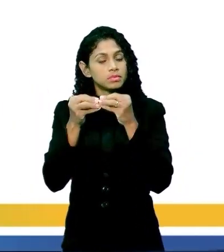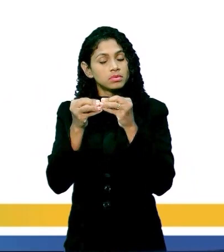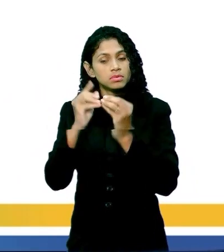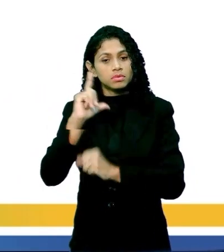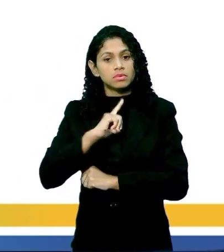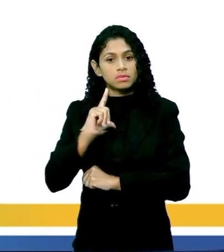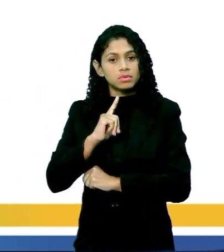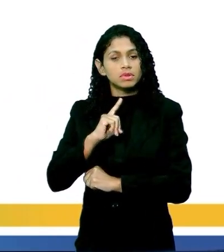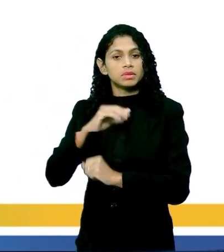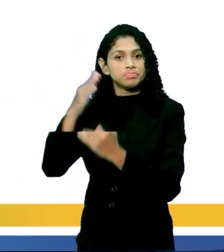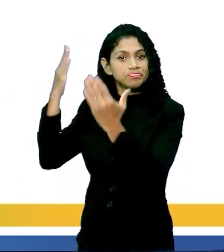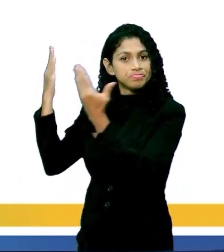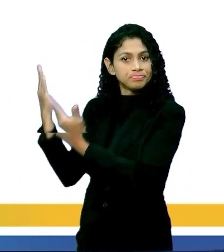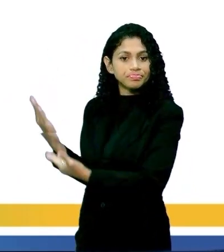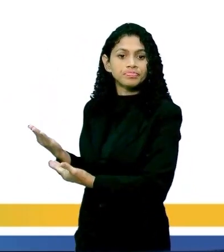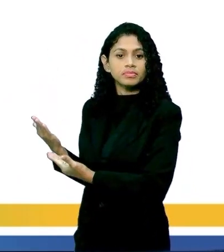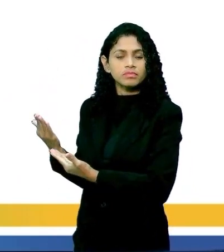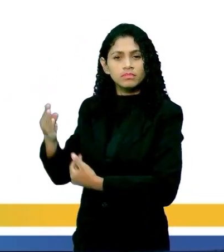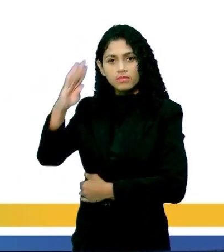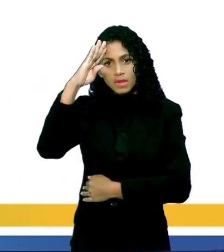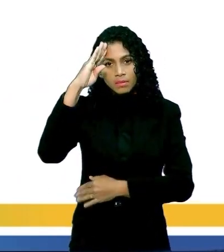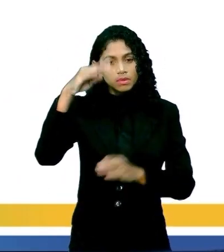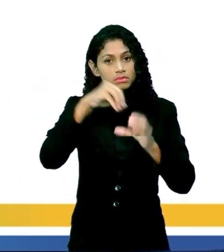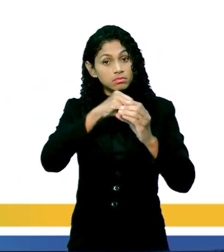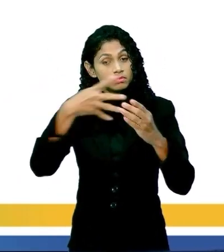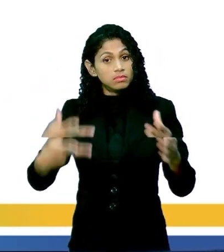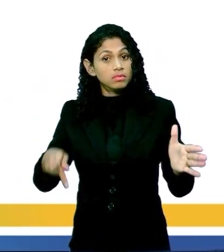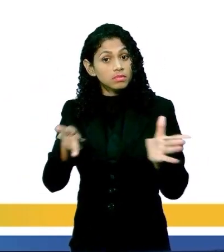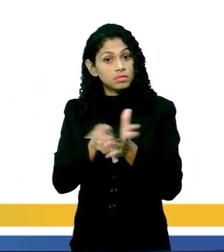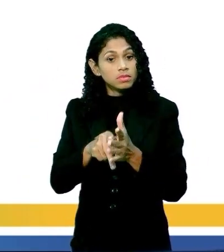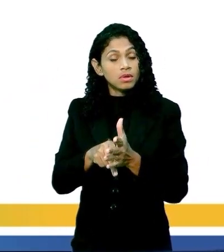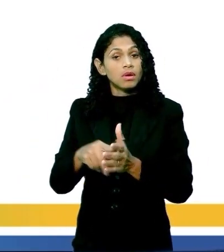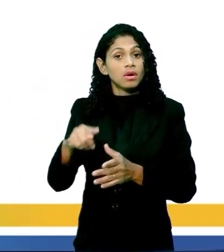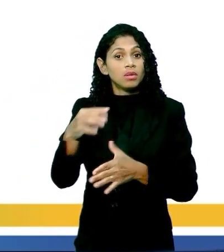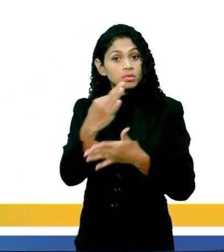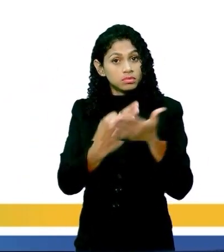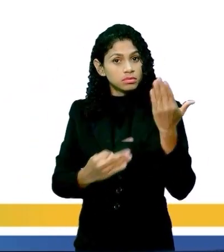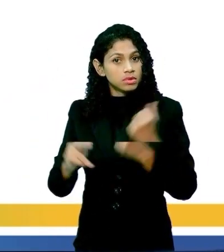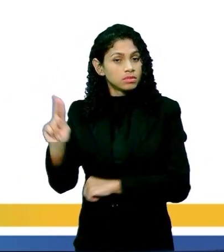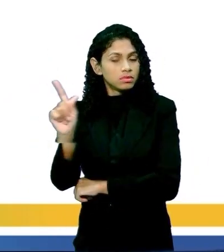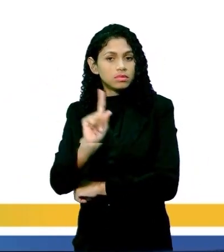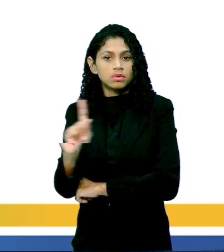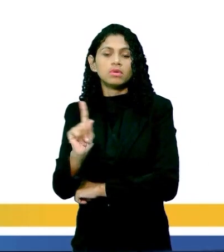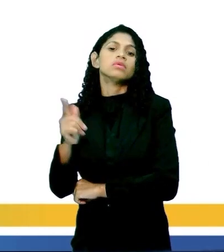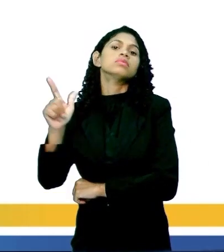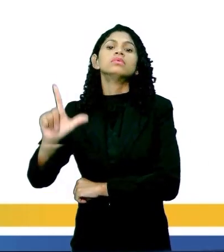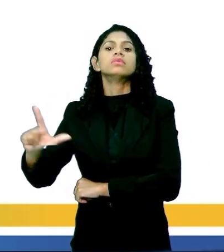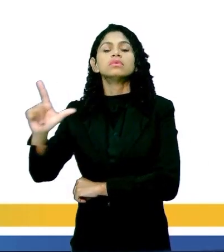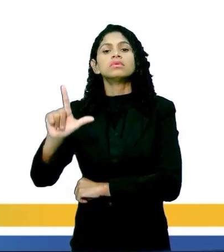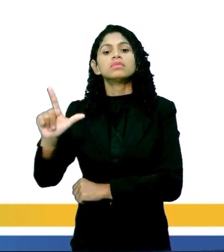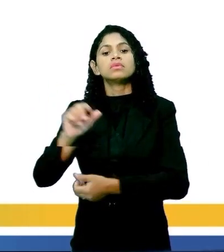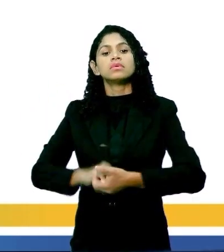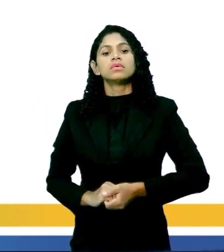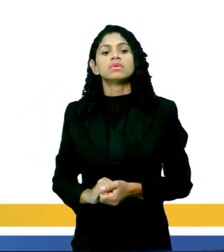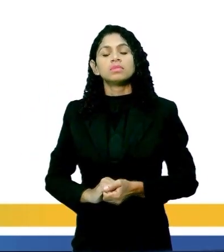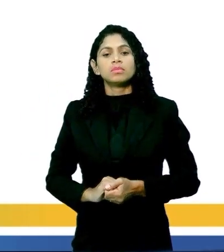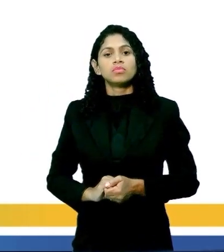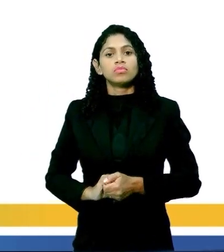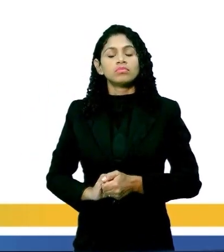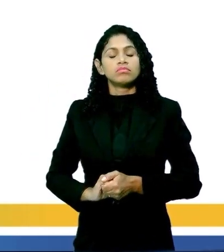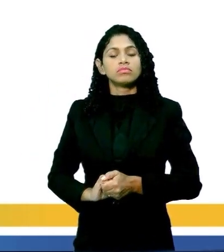vocês as principais características abordadas até aqui. Então, a minha ênfase é